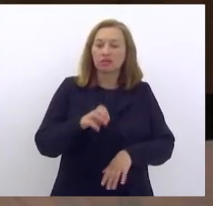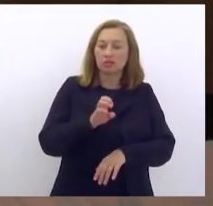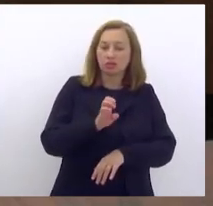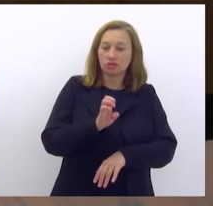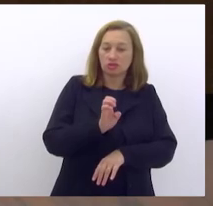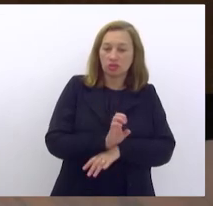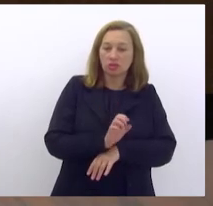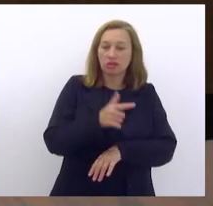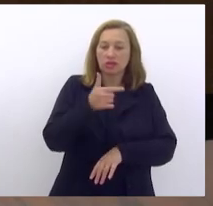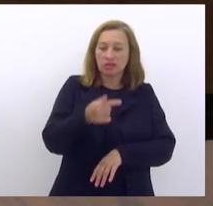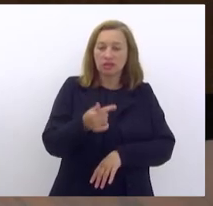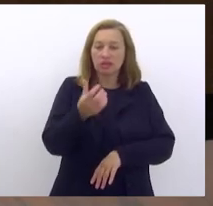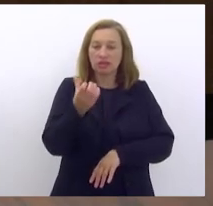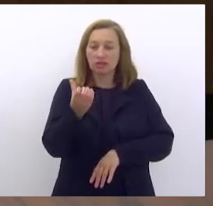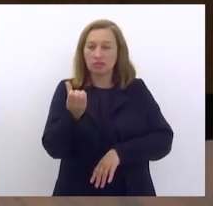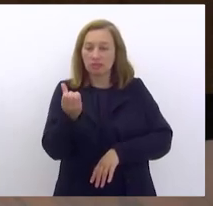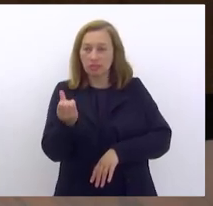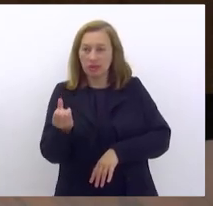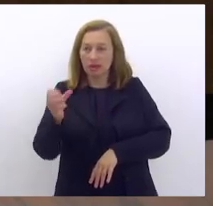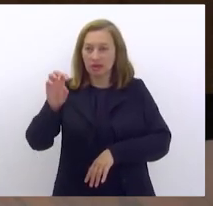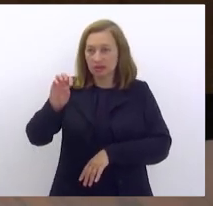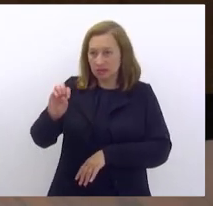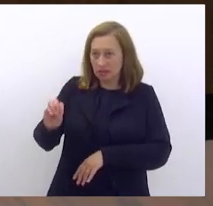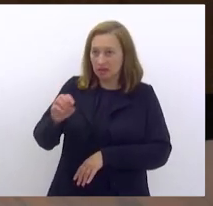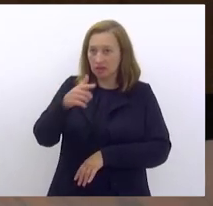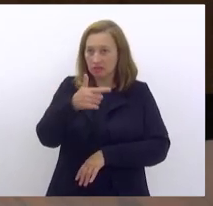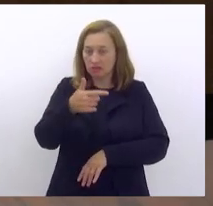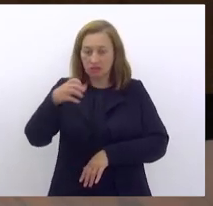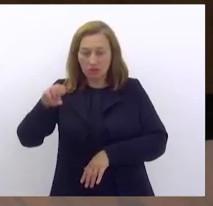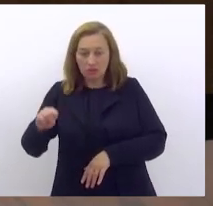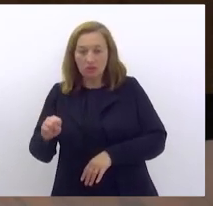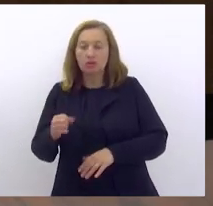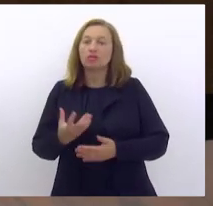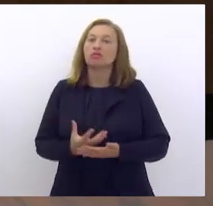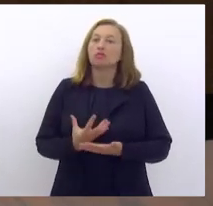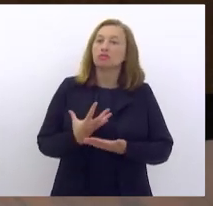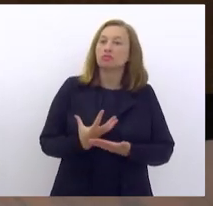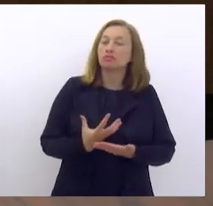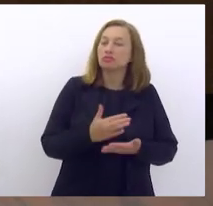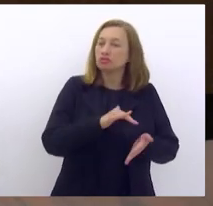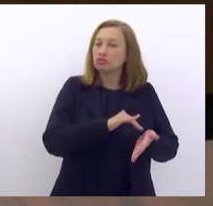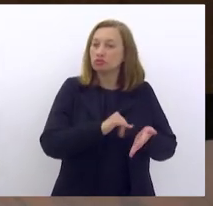de 18, e foram suprimidas